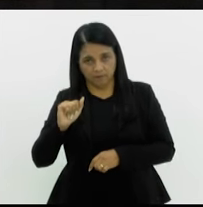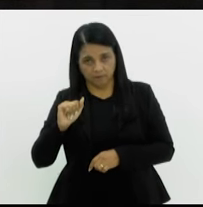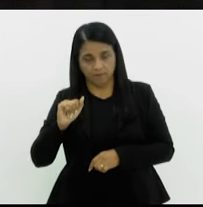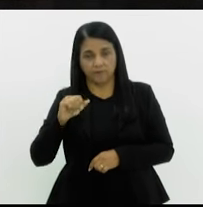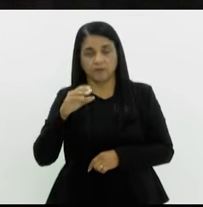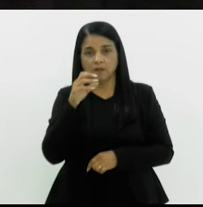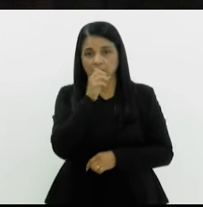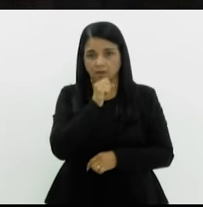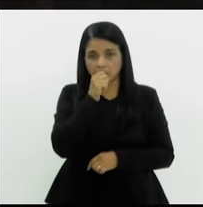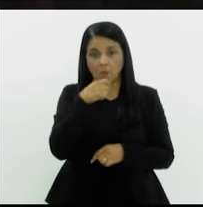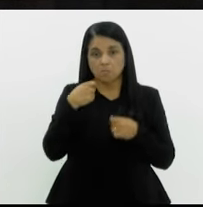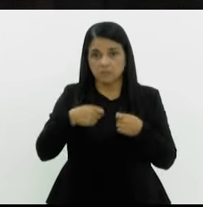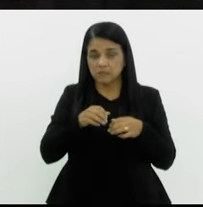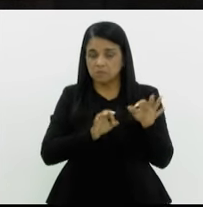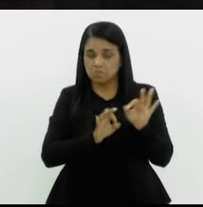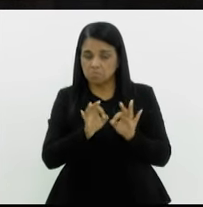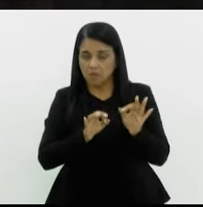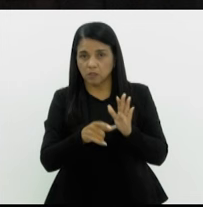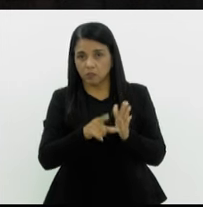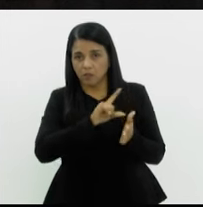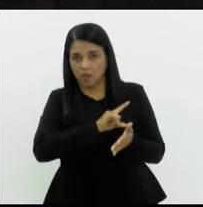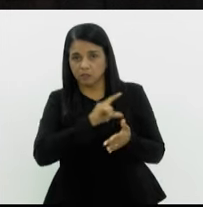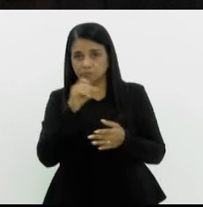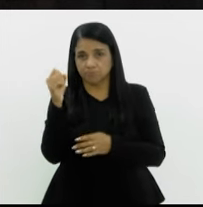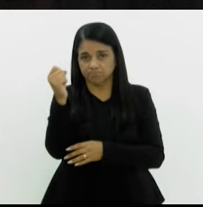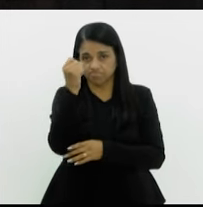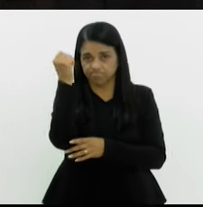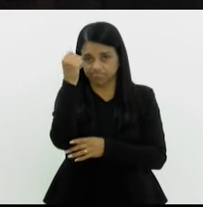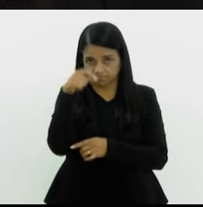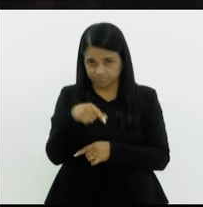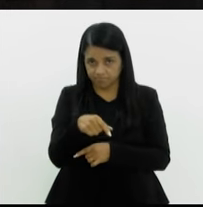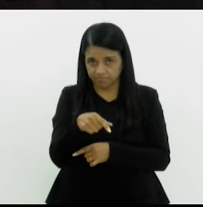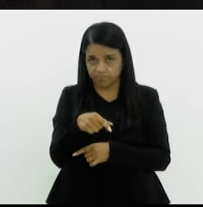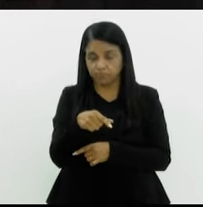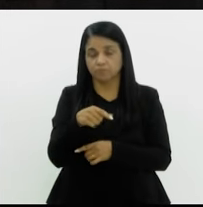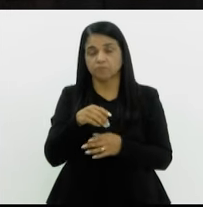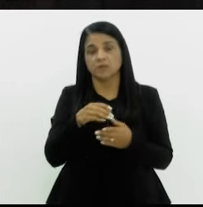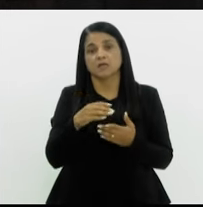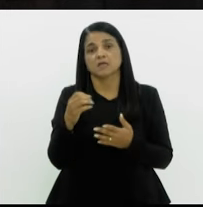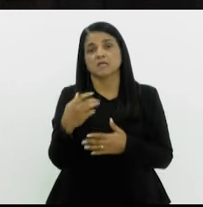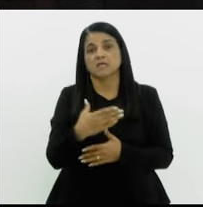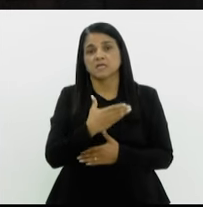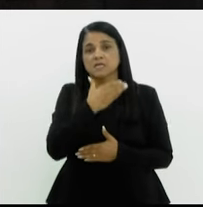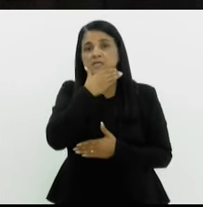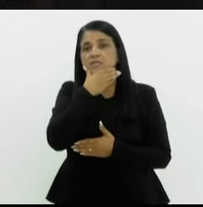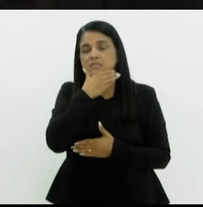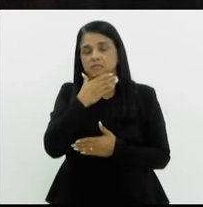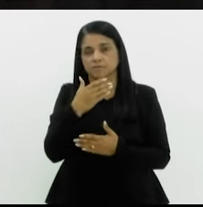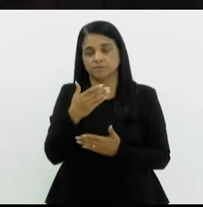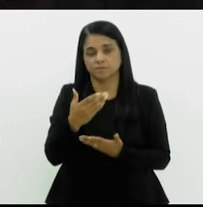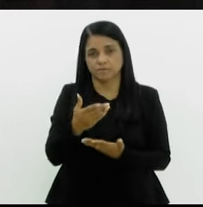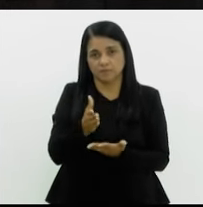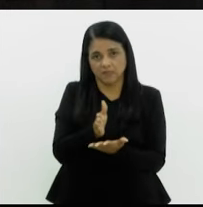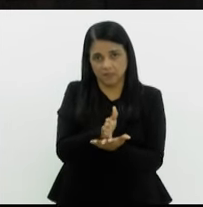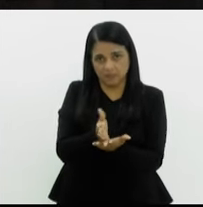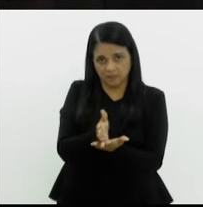contingência, quer seja pela crise hídrica produzida pela